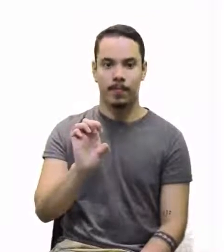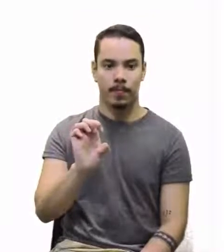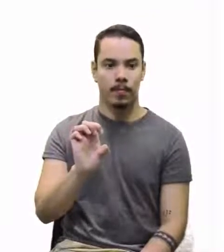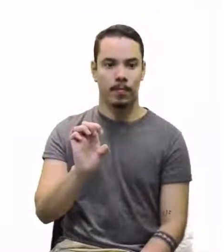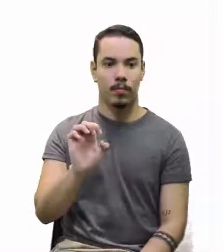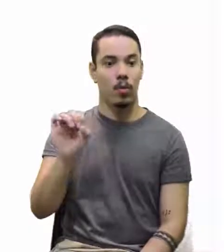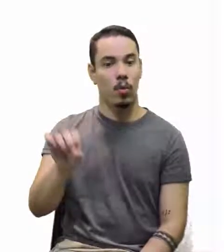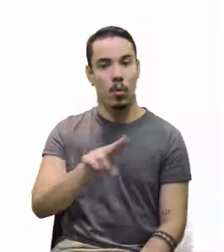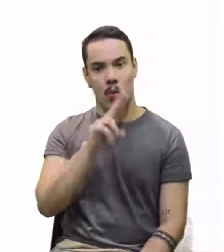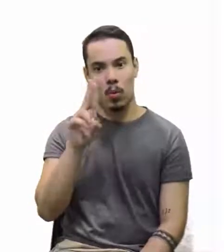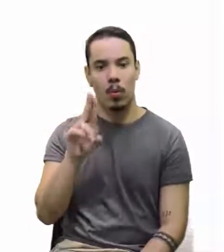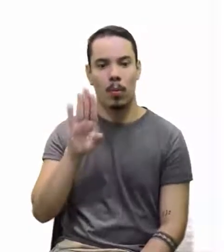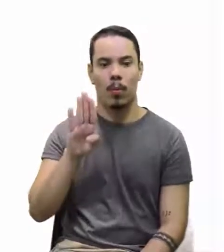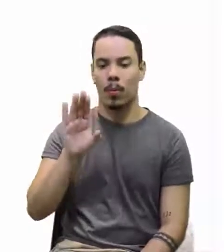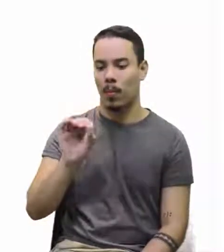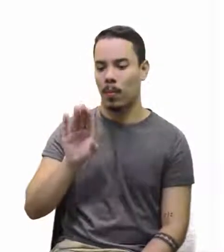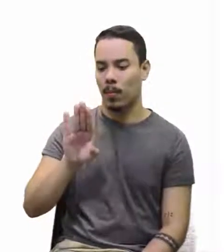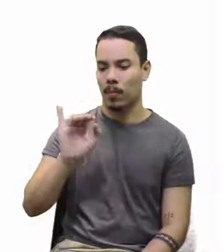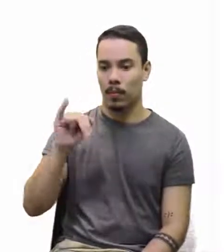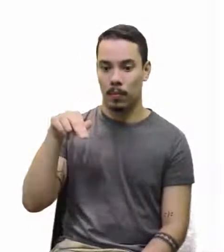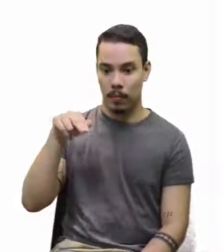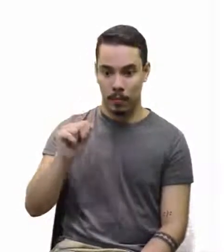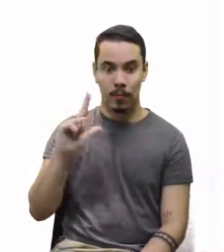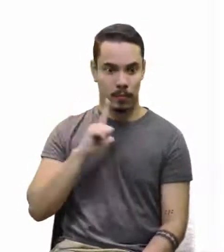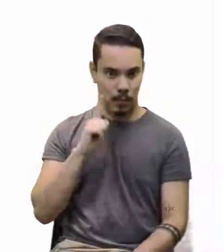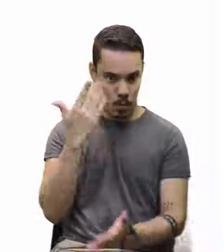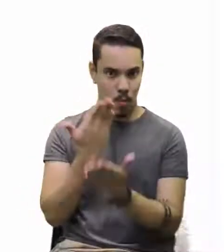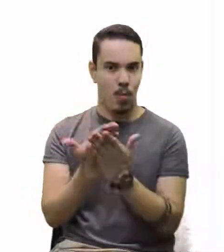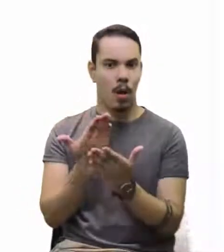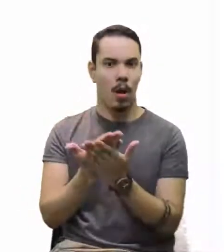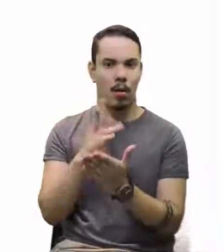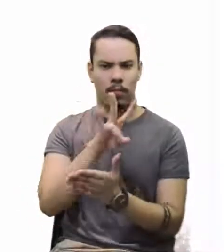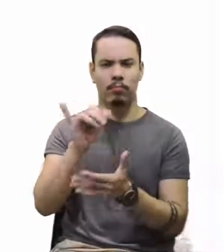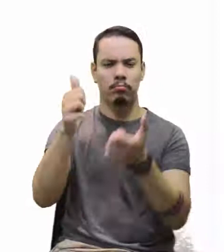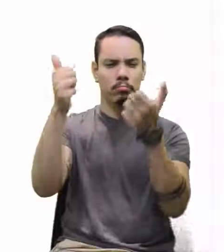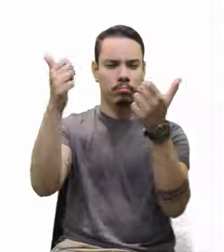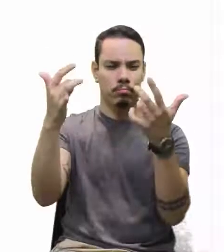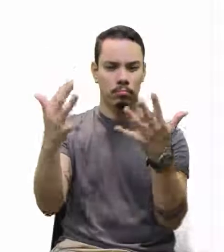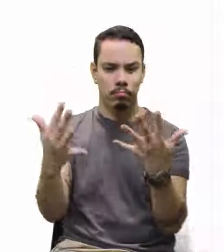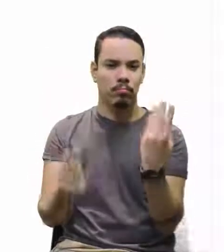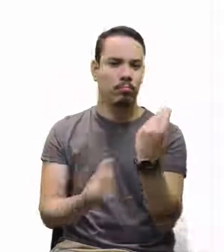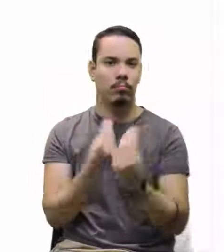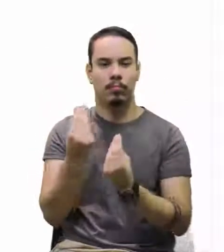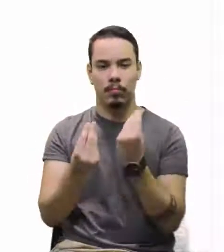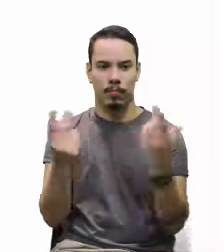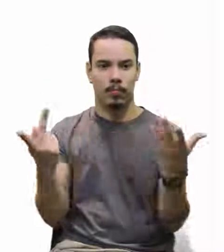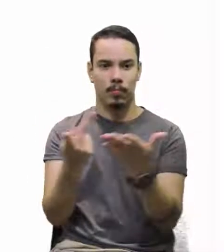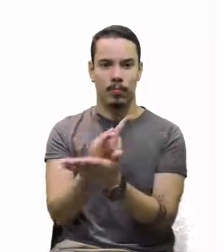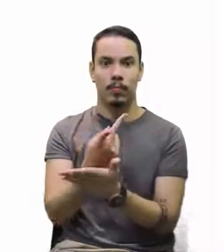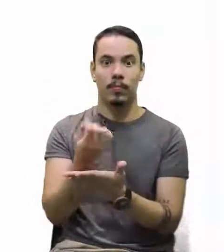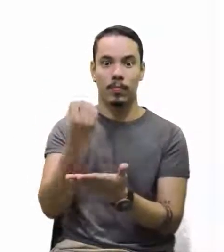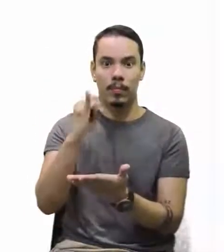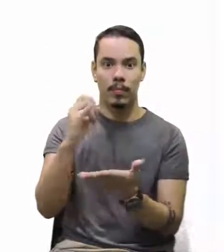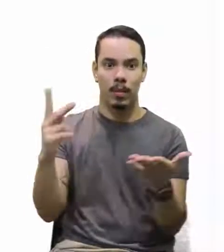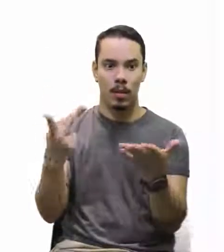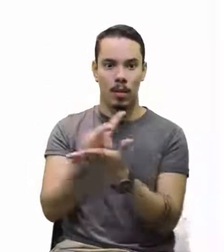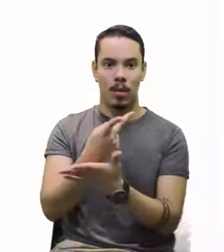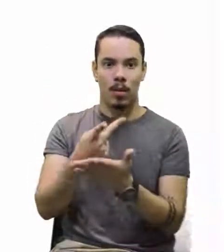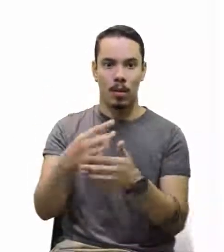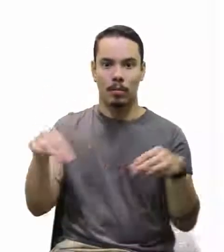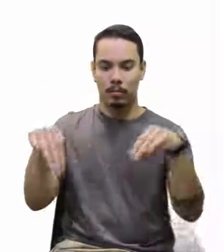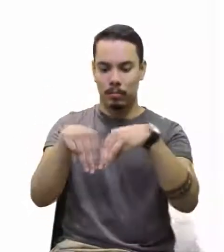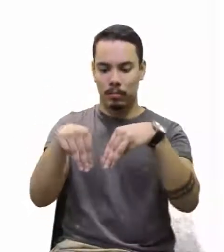ou bobina, né? Nós vamos ter uma aula para falar só sobre isso, quando for de eletromagnetismo. É